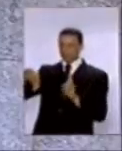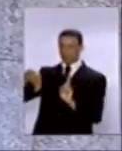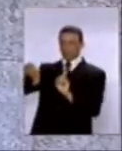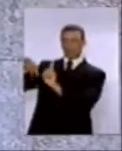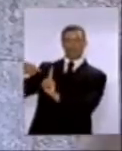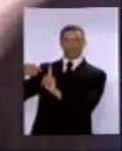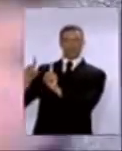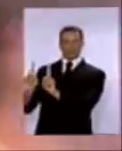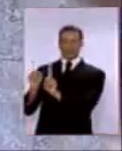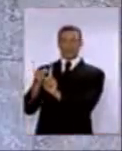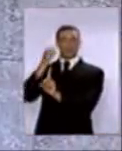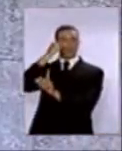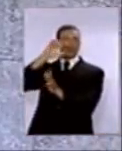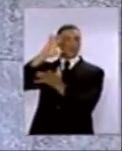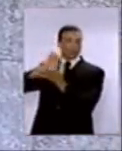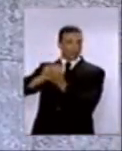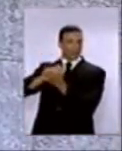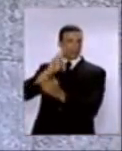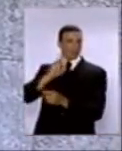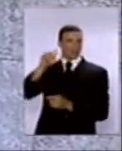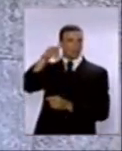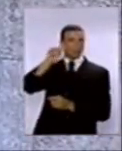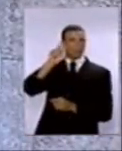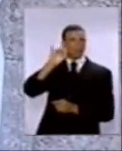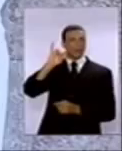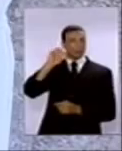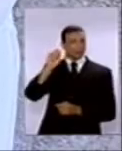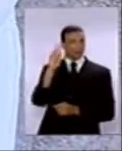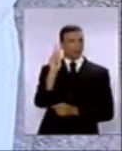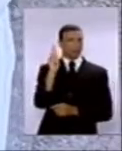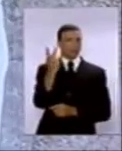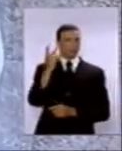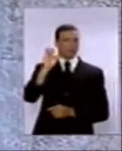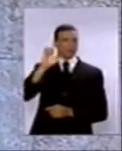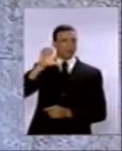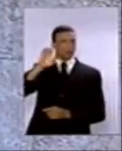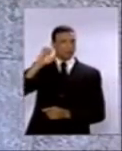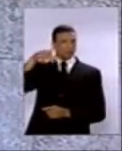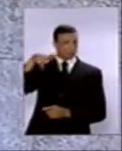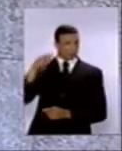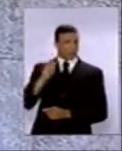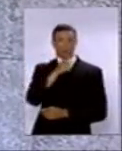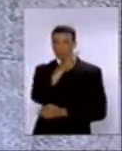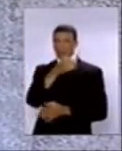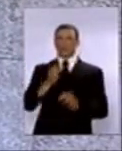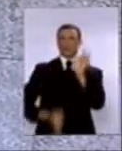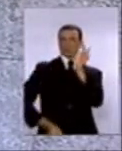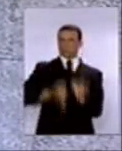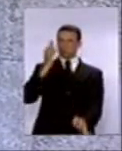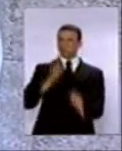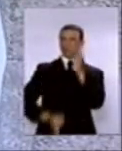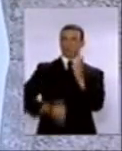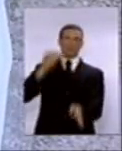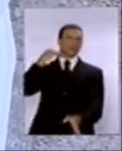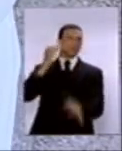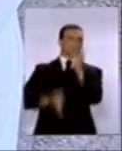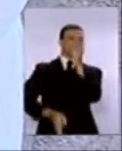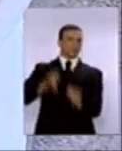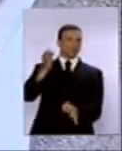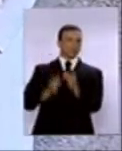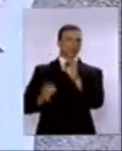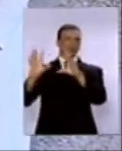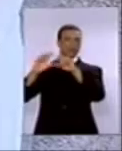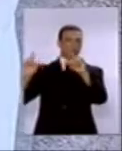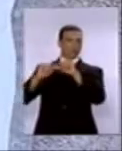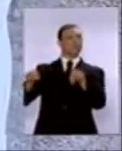da esposa maria helena marques de castro zavascki que é juíza federal também é recebendo